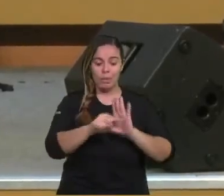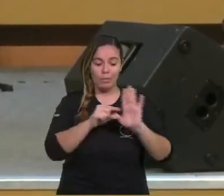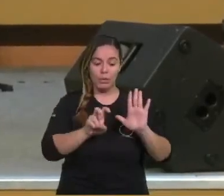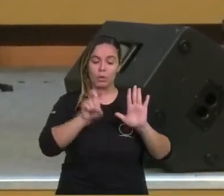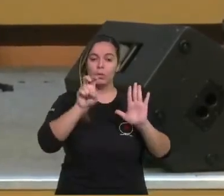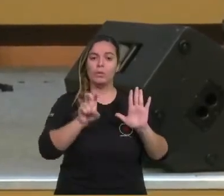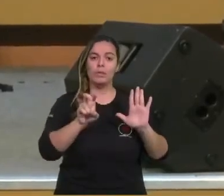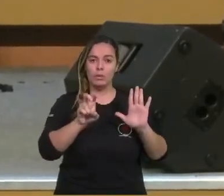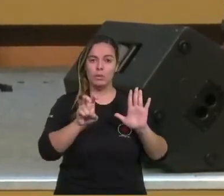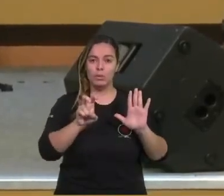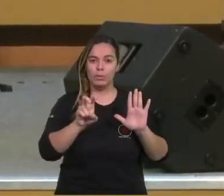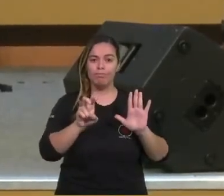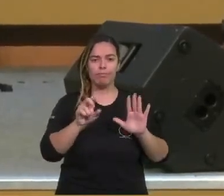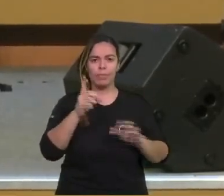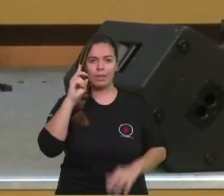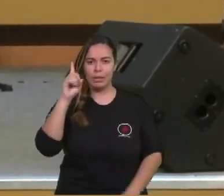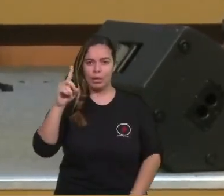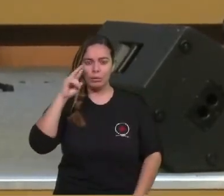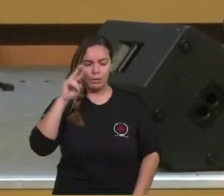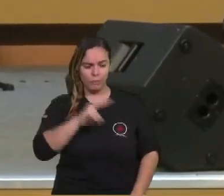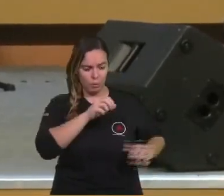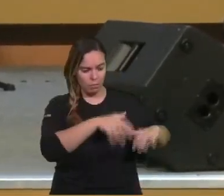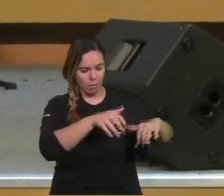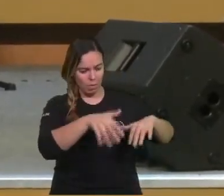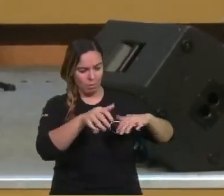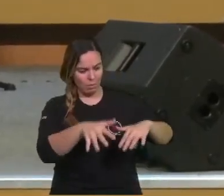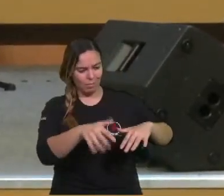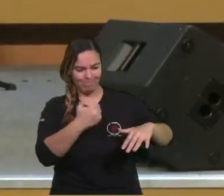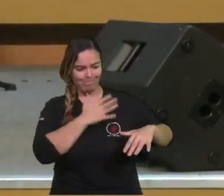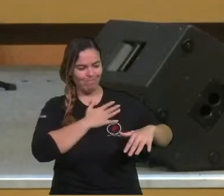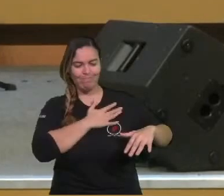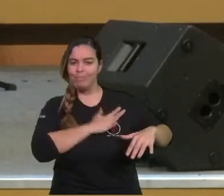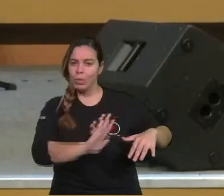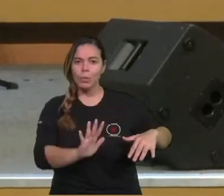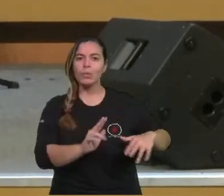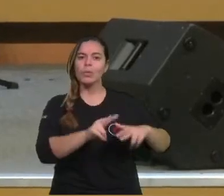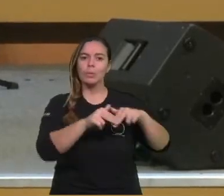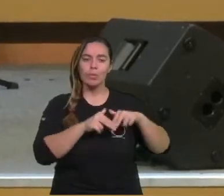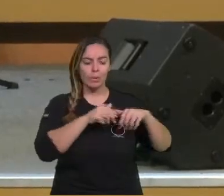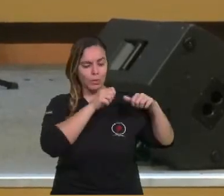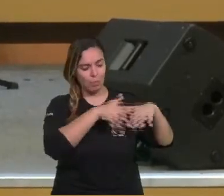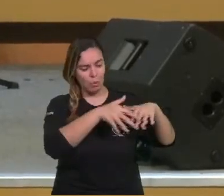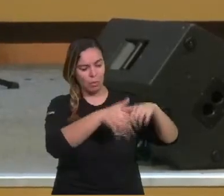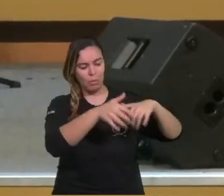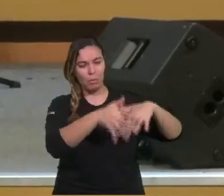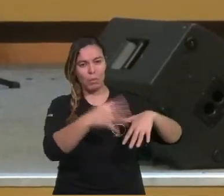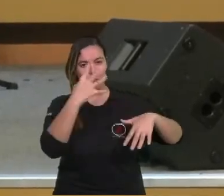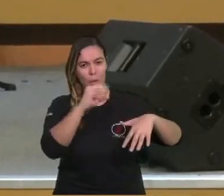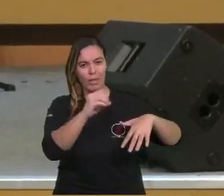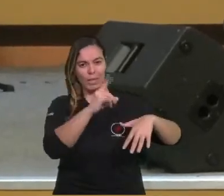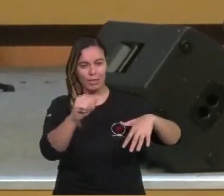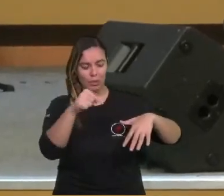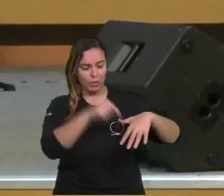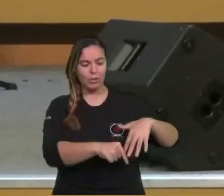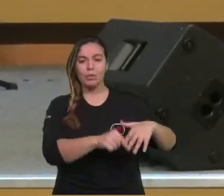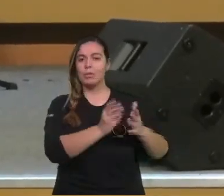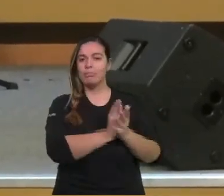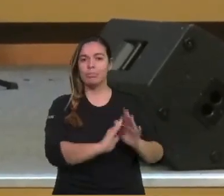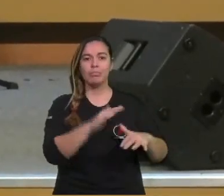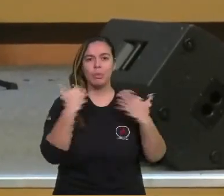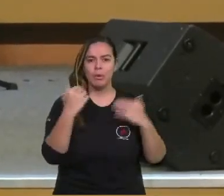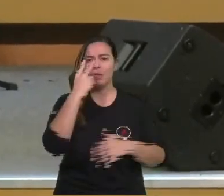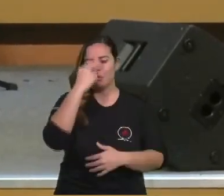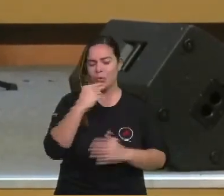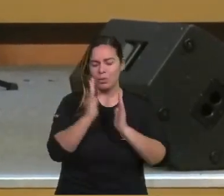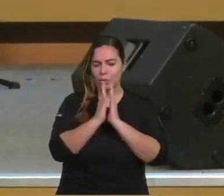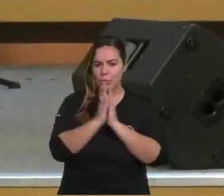Deus não se agradou da maior parte deles, por isso foram prostrados no deserto. Feche os seus